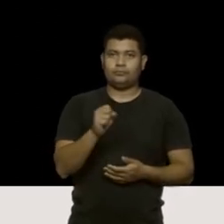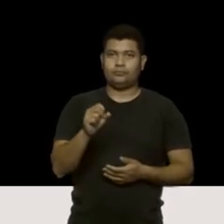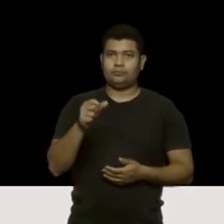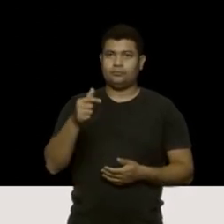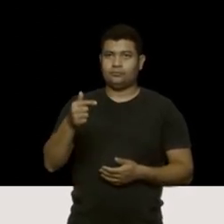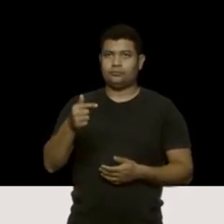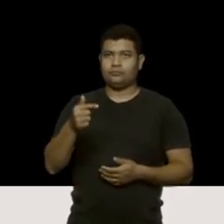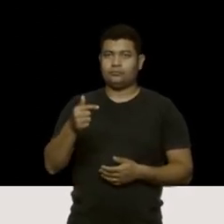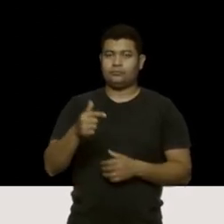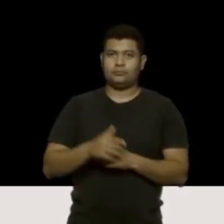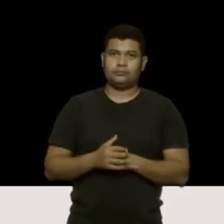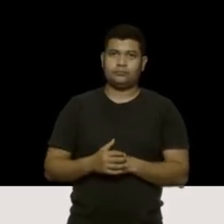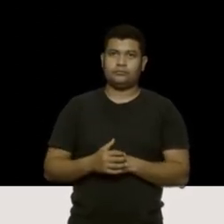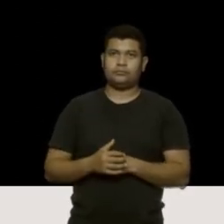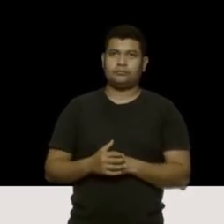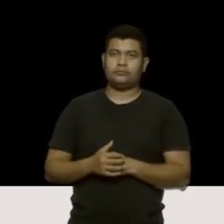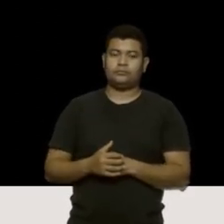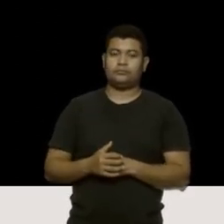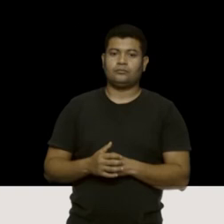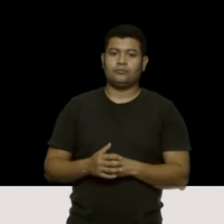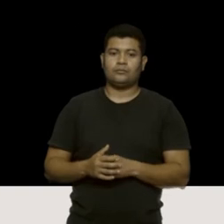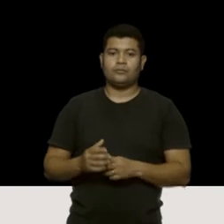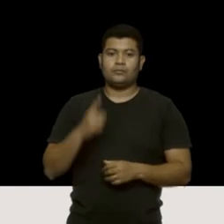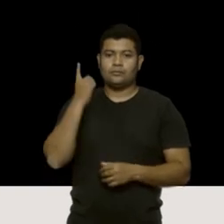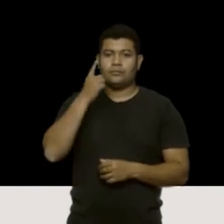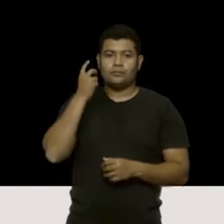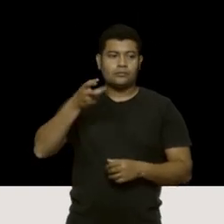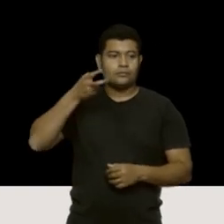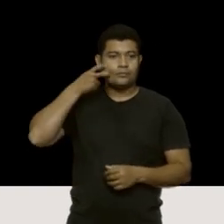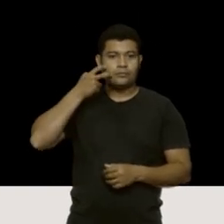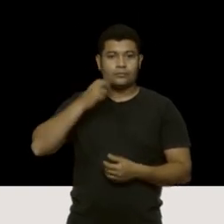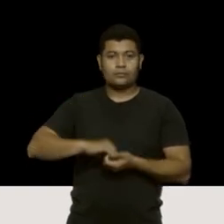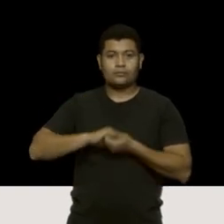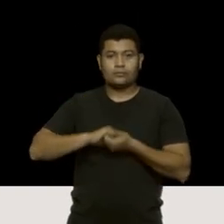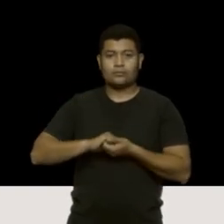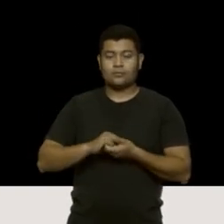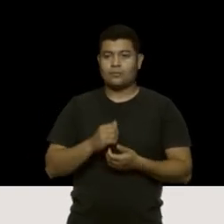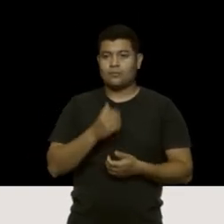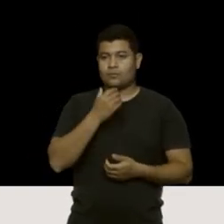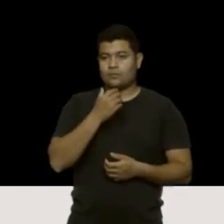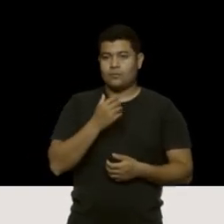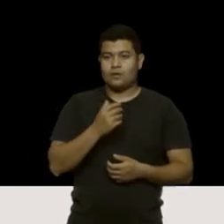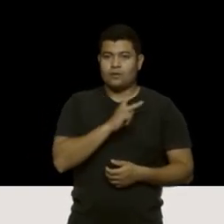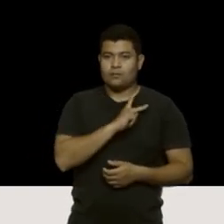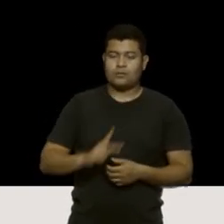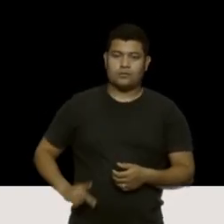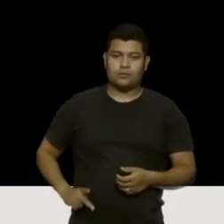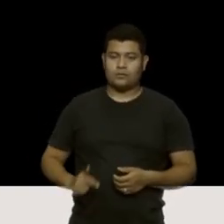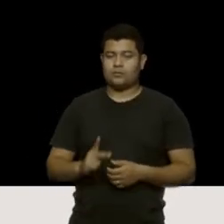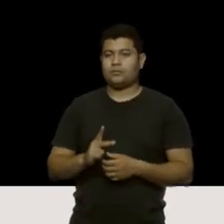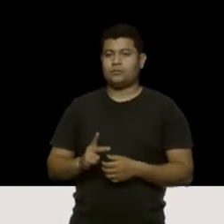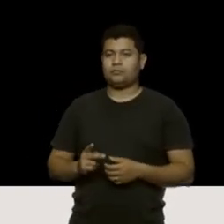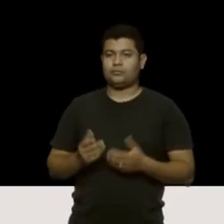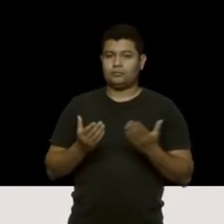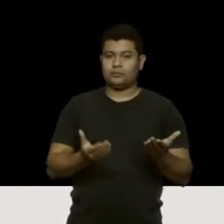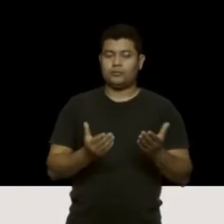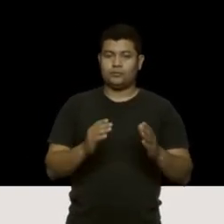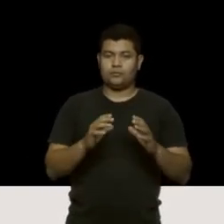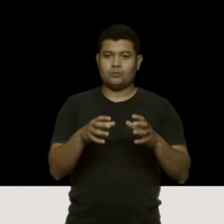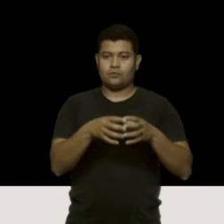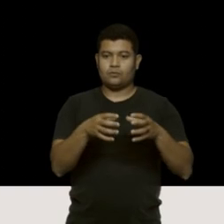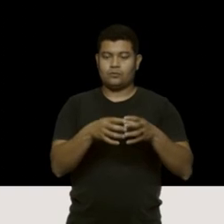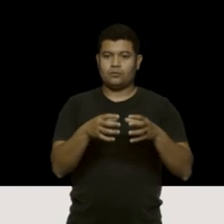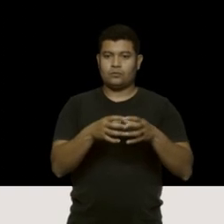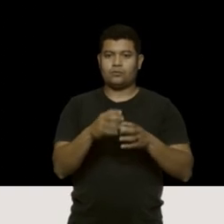Fernando Vampiro, cumprimentando o presidente do Criciúma Esporte Clube pelos 75 anos